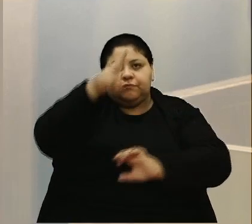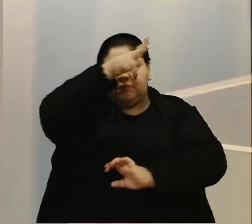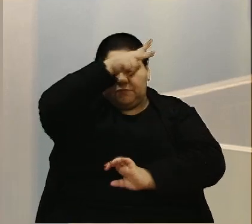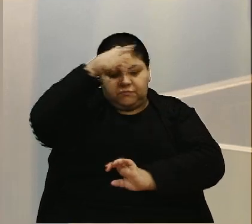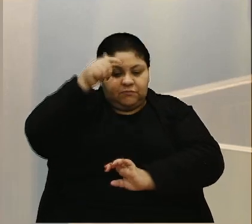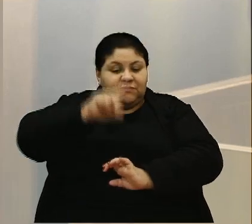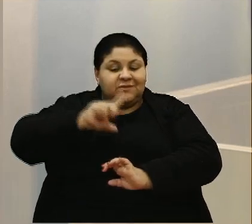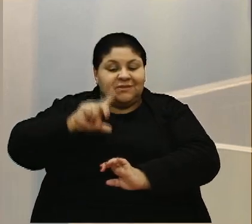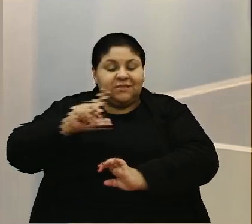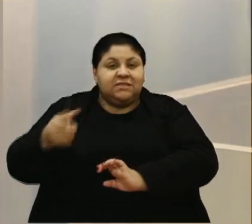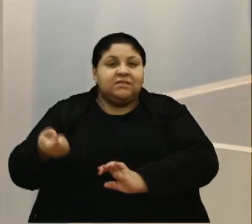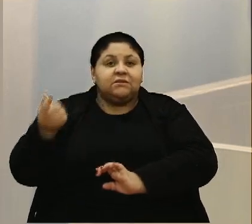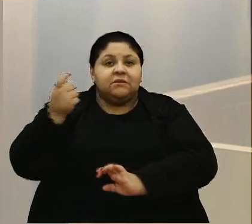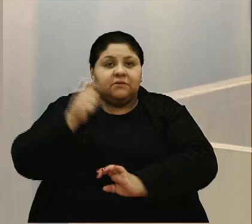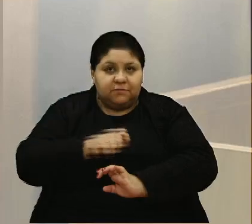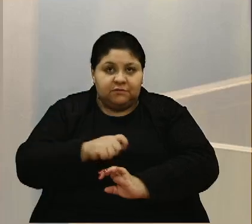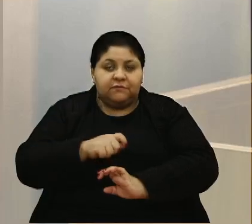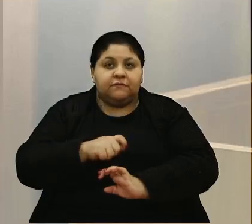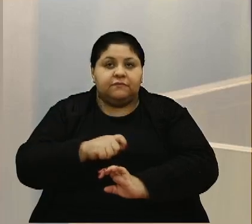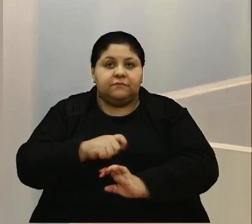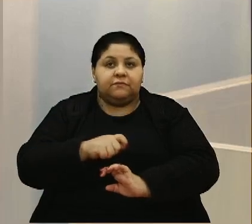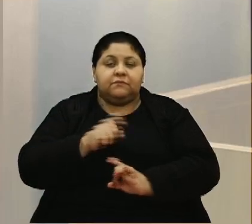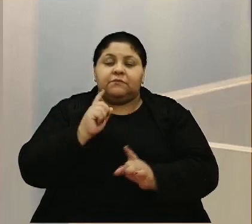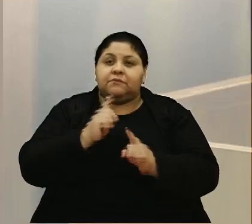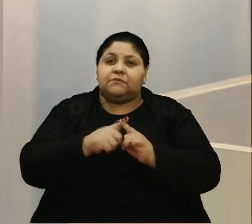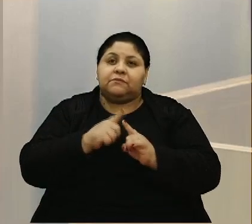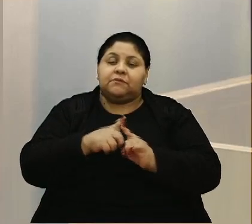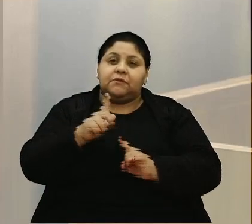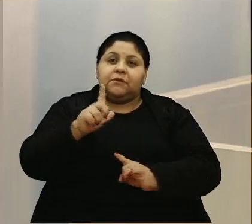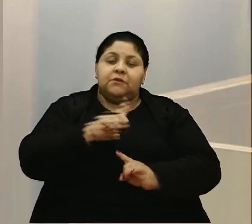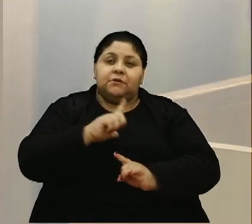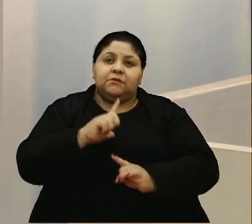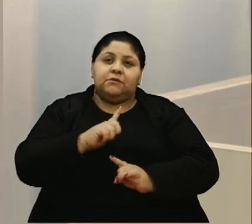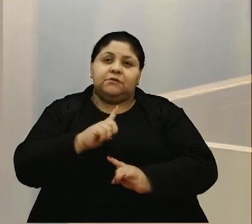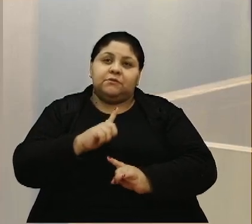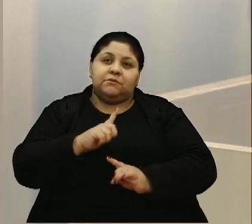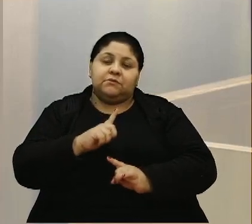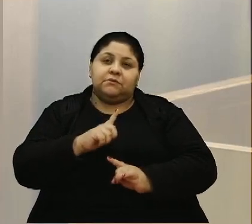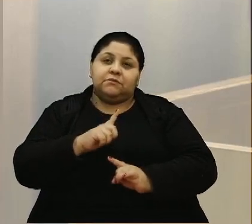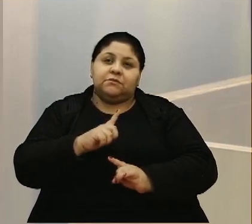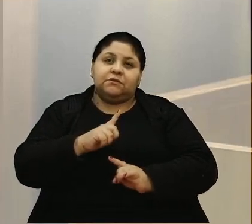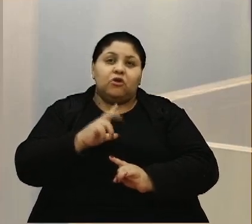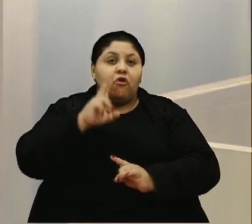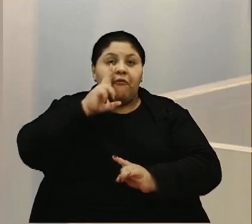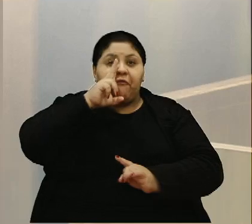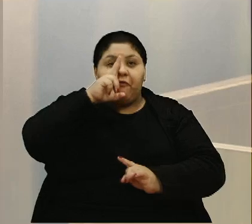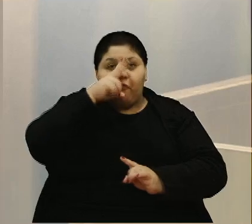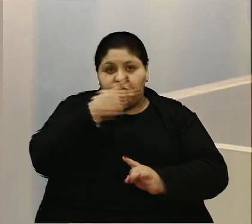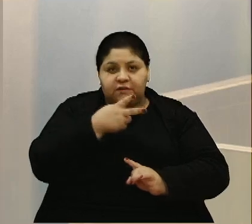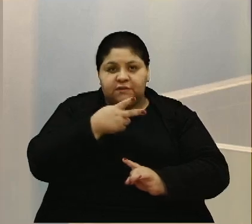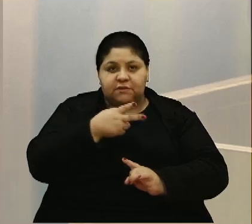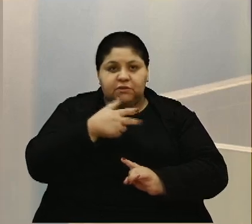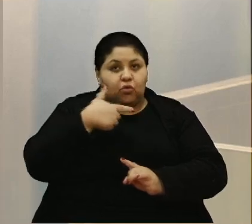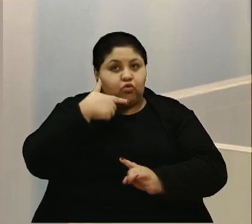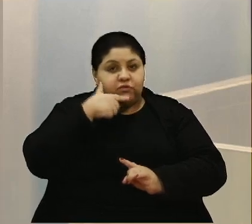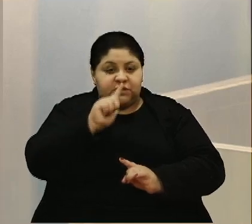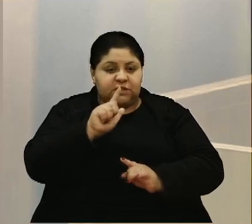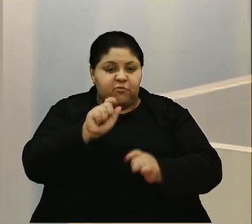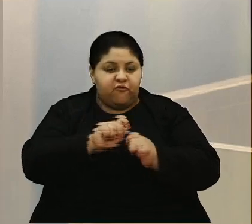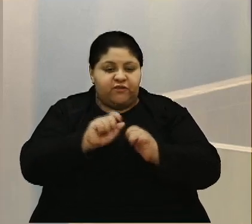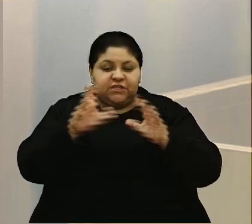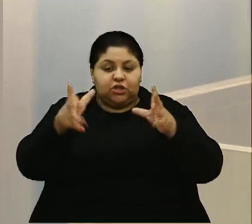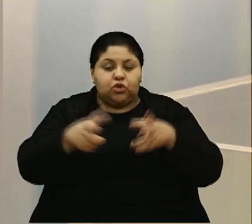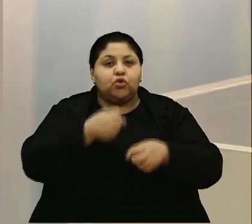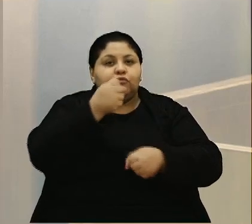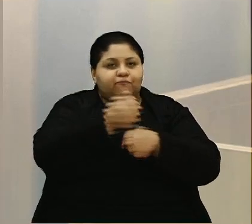essa necessidade de terceirizar, porque nós não temos perna para fazer todas essas obras, e tem que